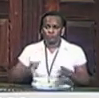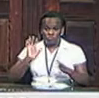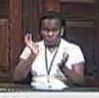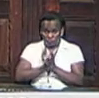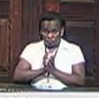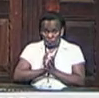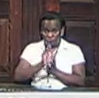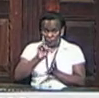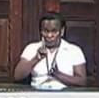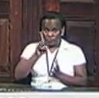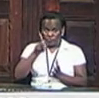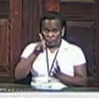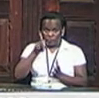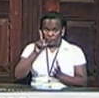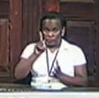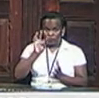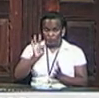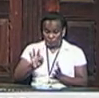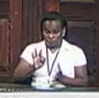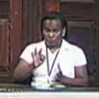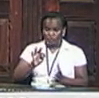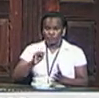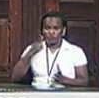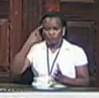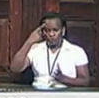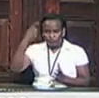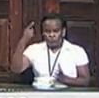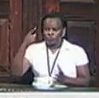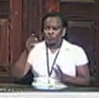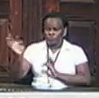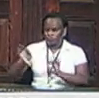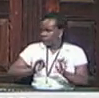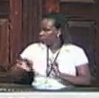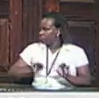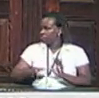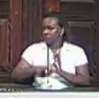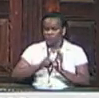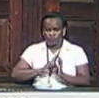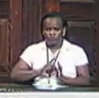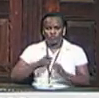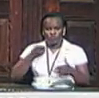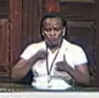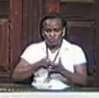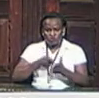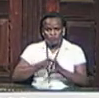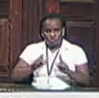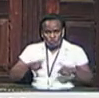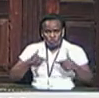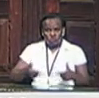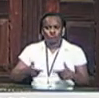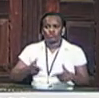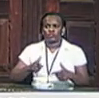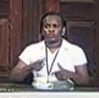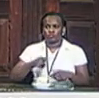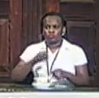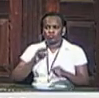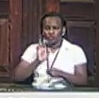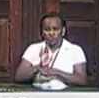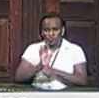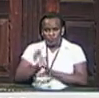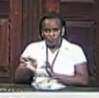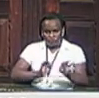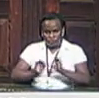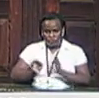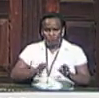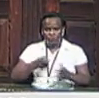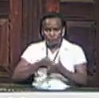partido com o ideal forjado na luta, na construção e